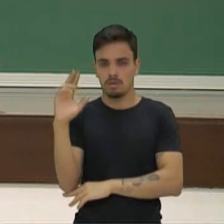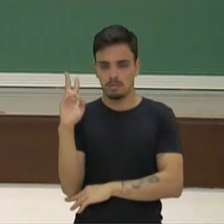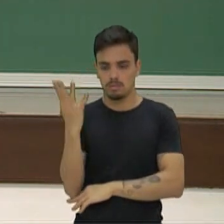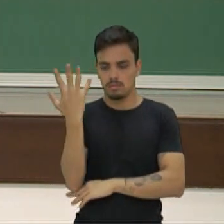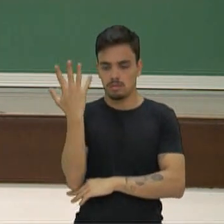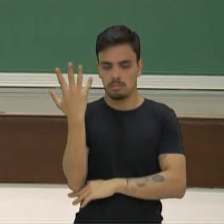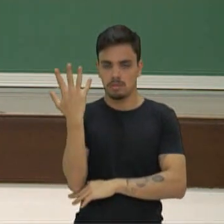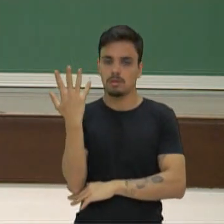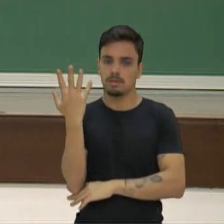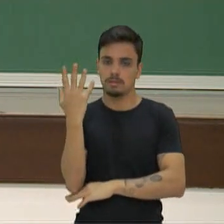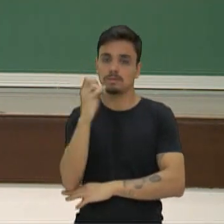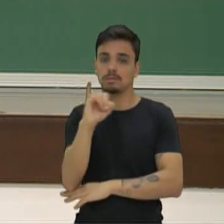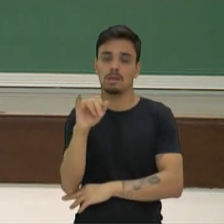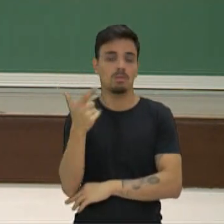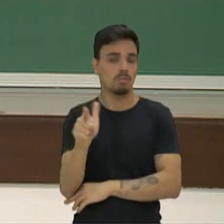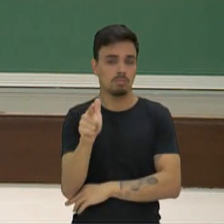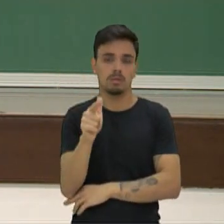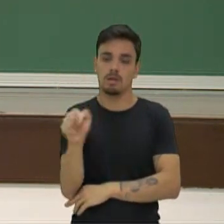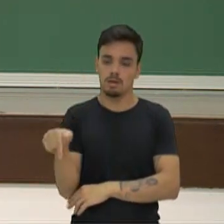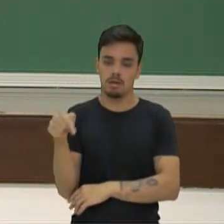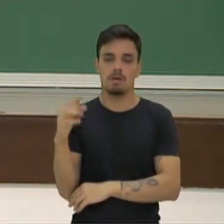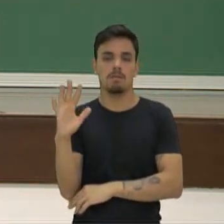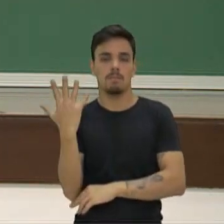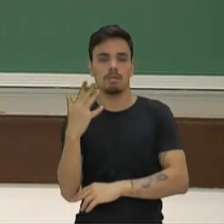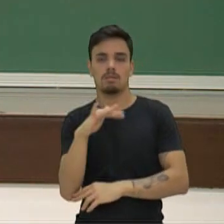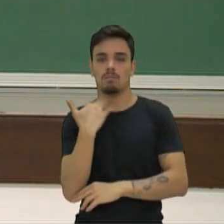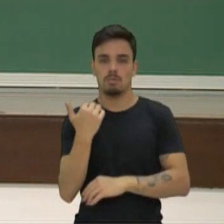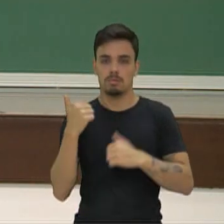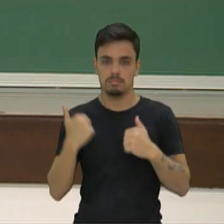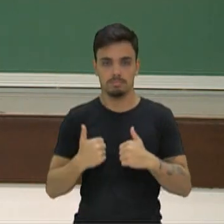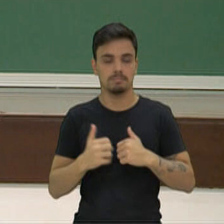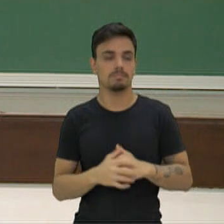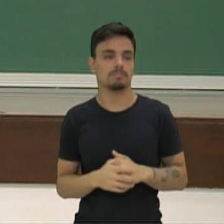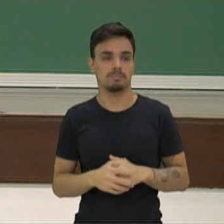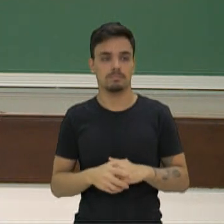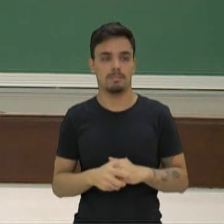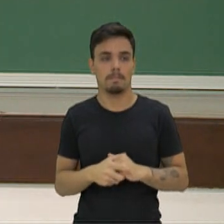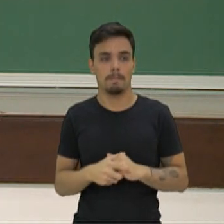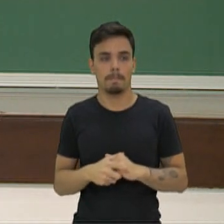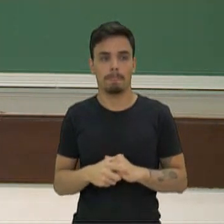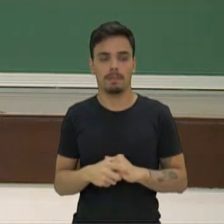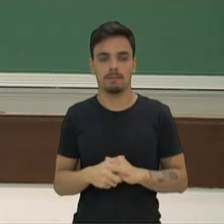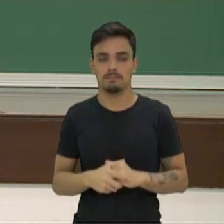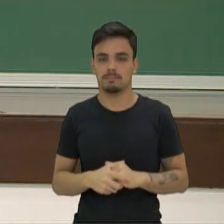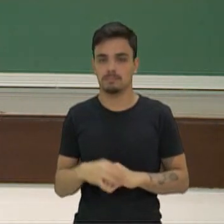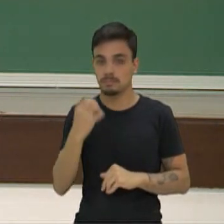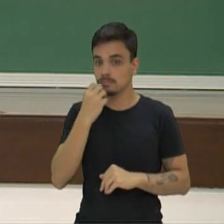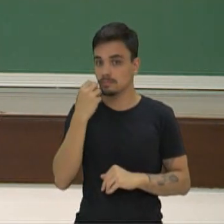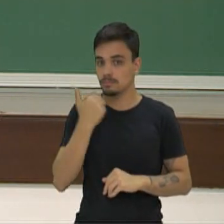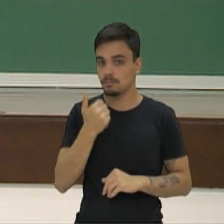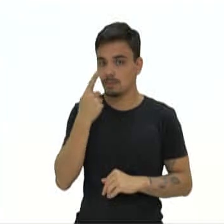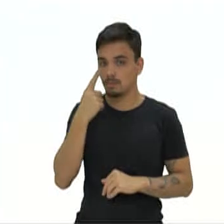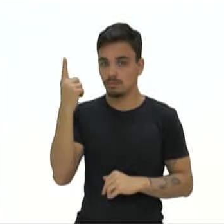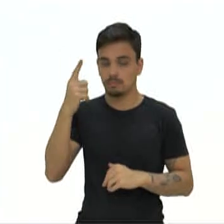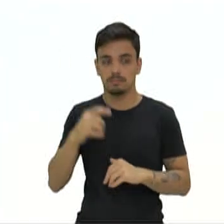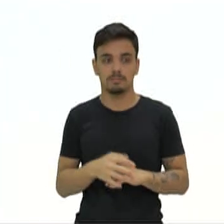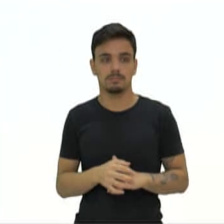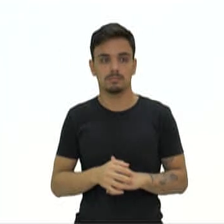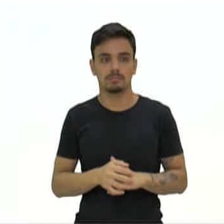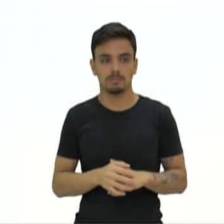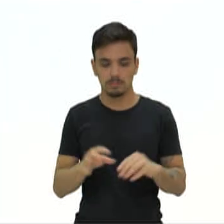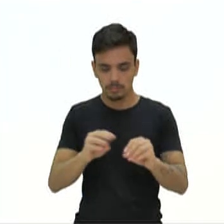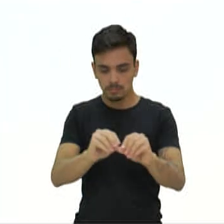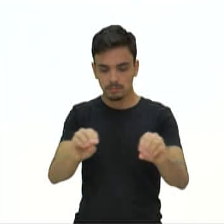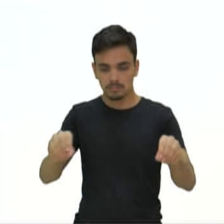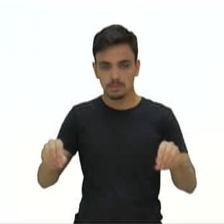planta morre, né? Não tem nutrientes. Combinado? Muito bem, olha só. Solo para o